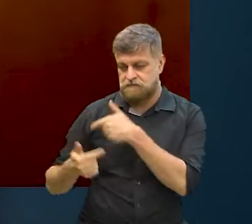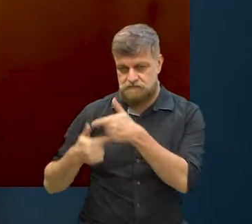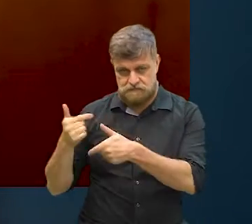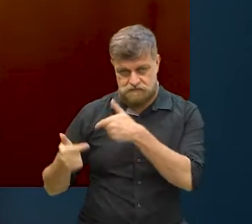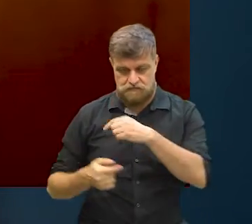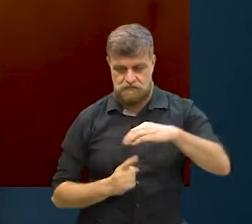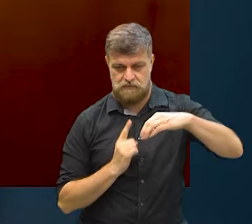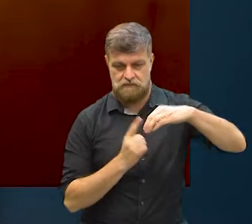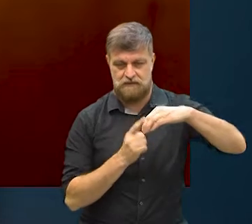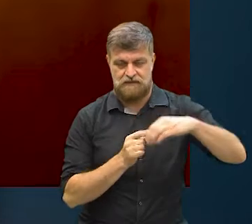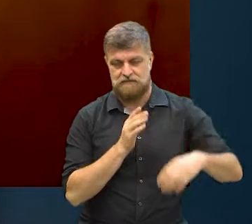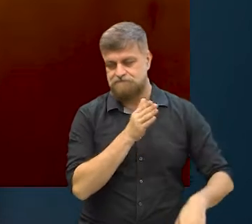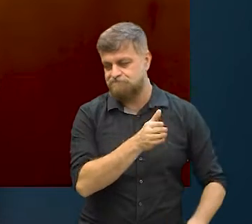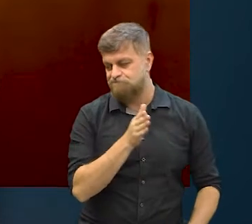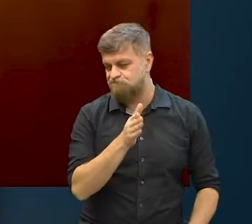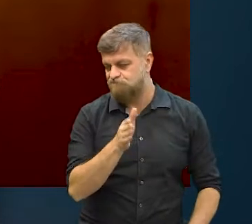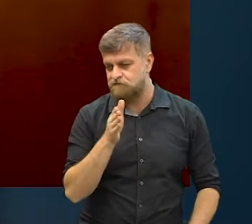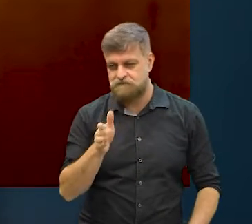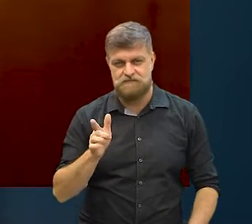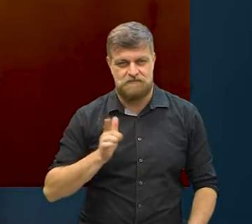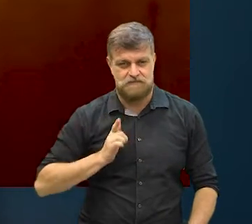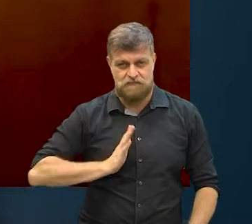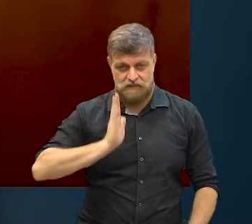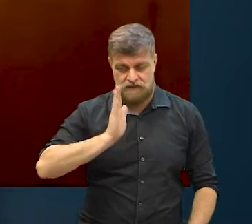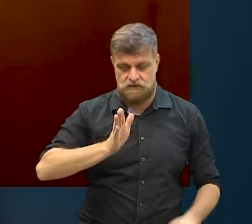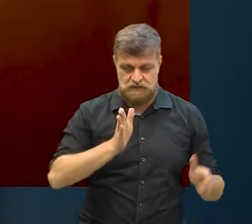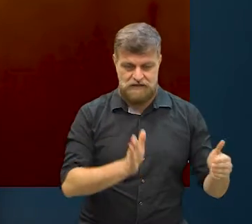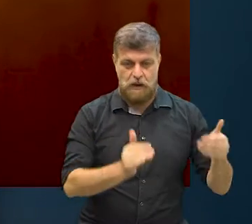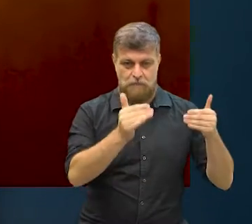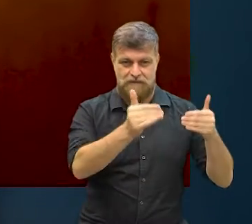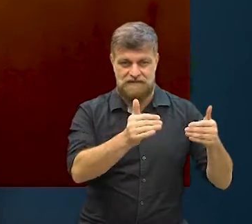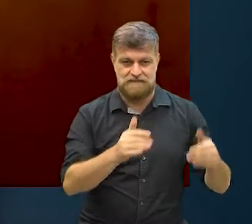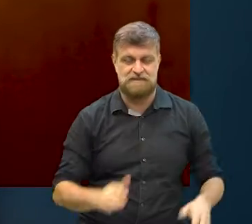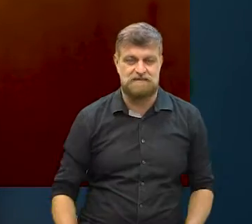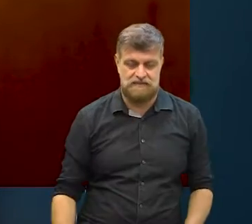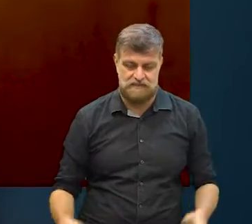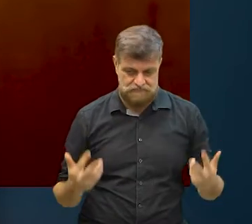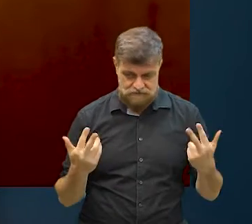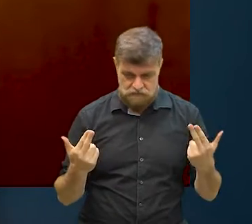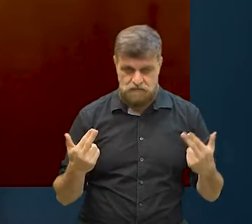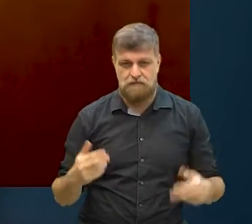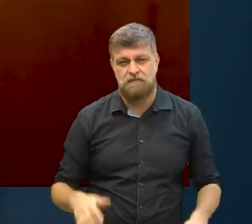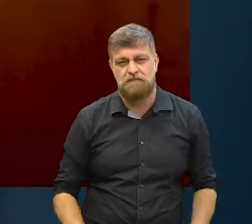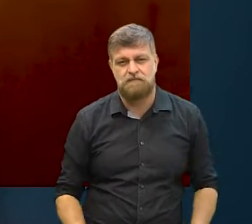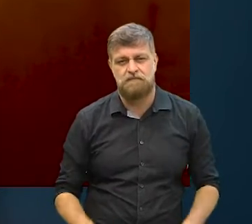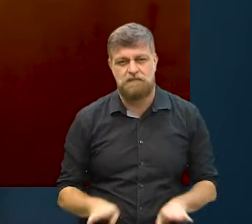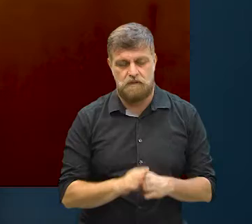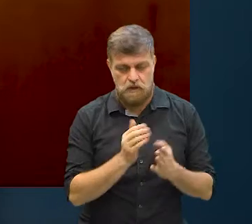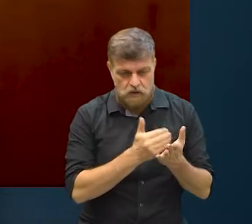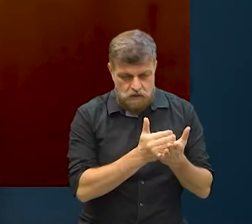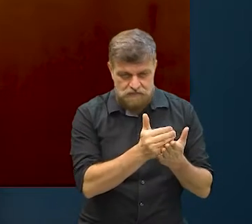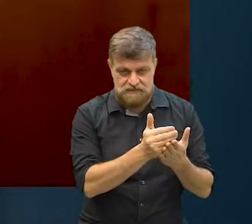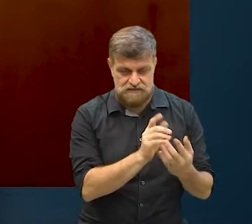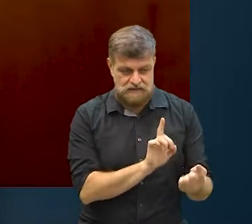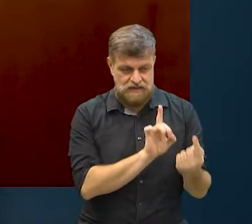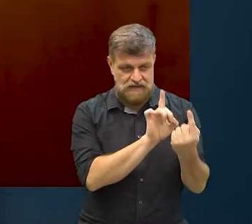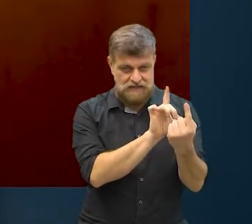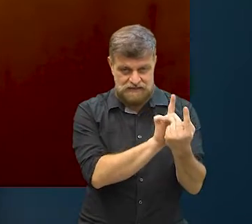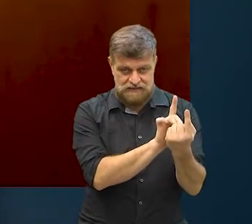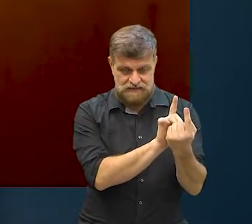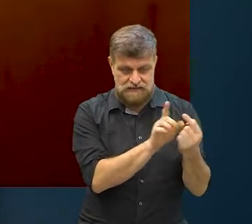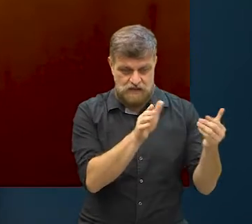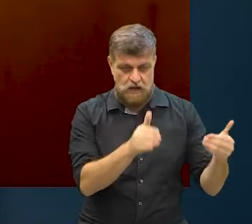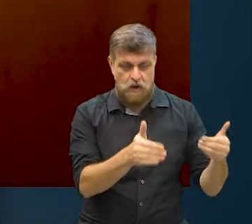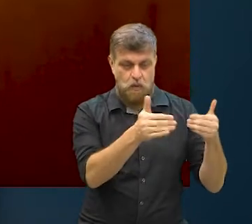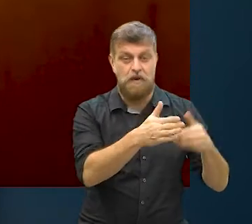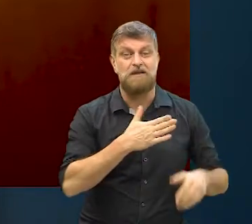trabalhava em algumas clínicas, então eu tinha já uma sala também em Paulínia. Eu comecei a atender no meu quarto, no